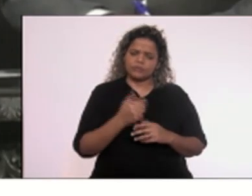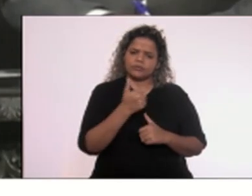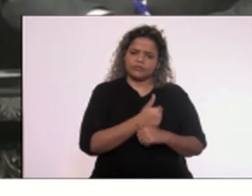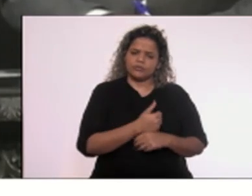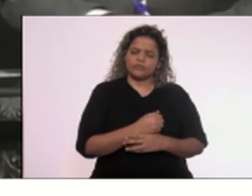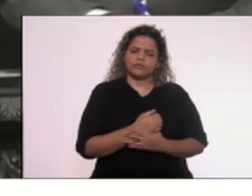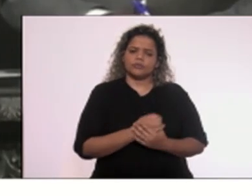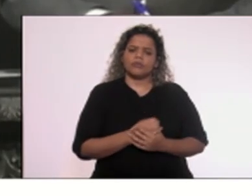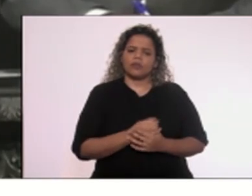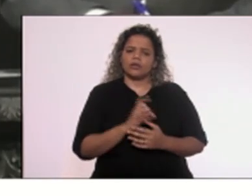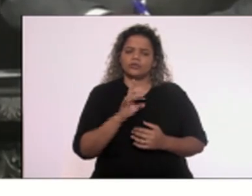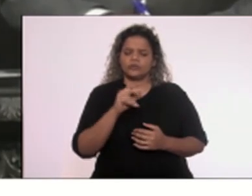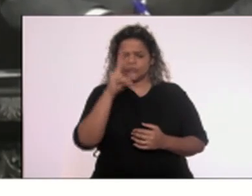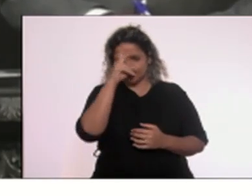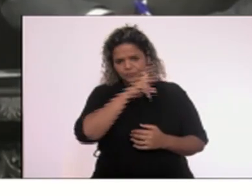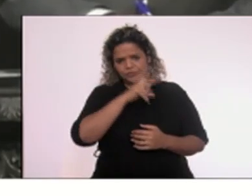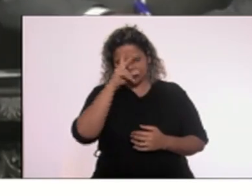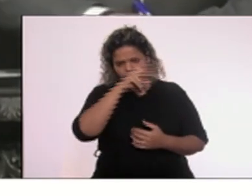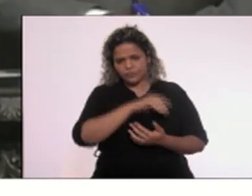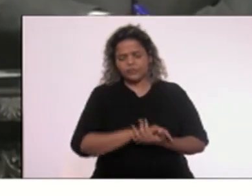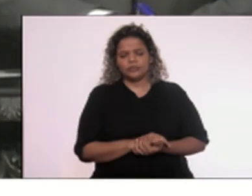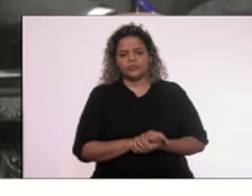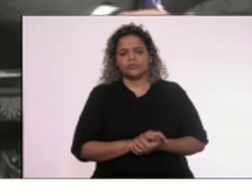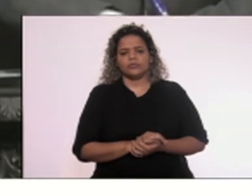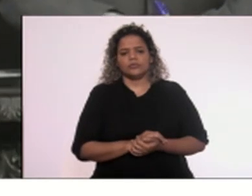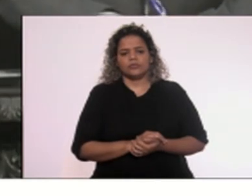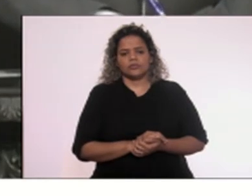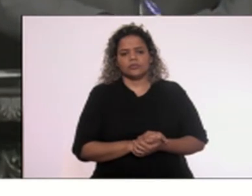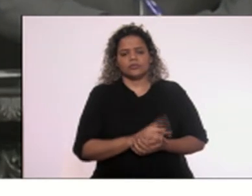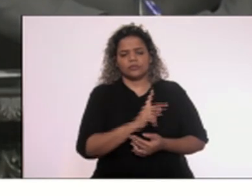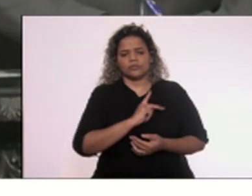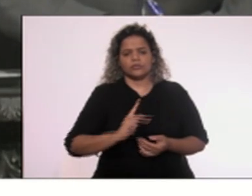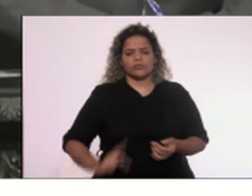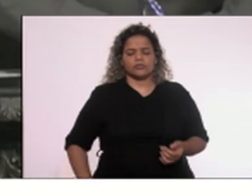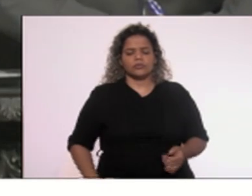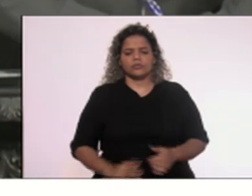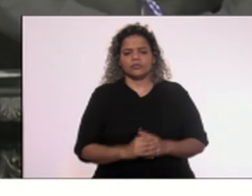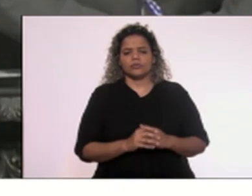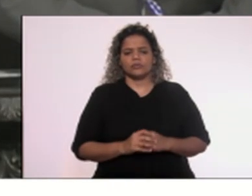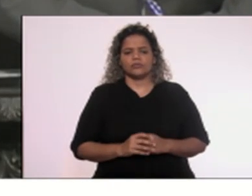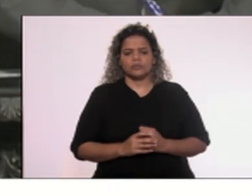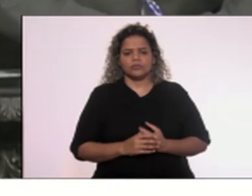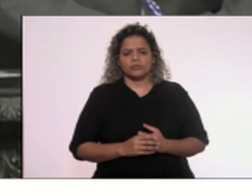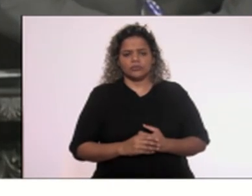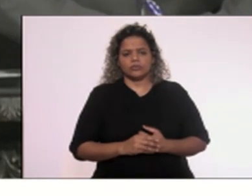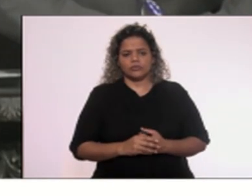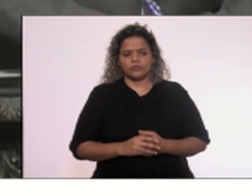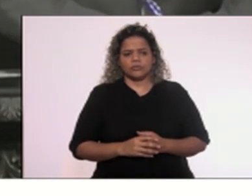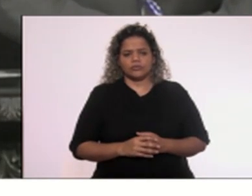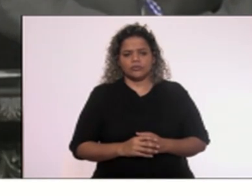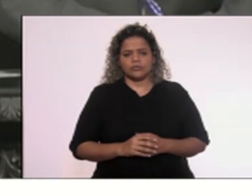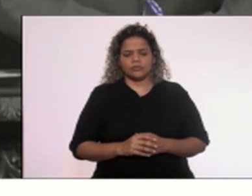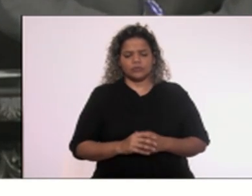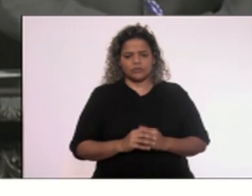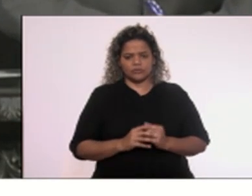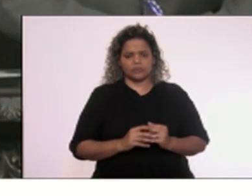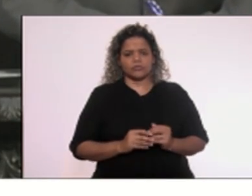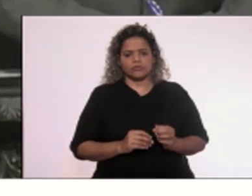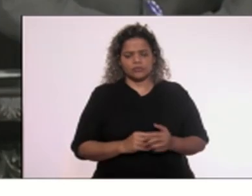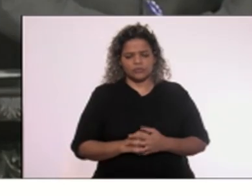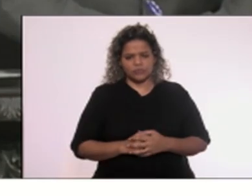substitutivo. É só para não ficar... Senhor presidente, olha só. Um leão com cara de gato